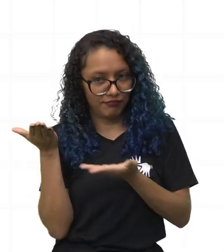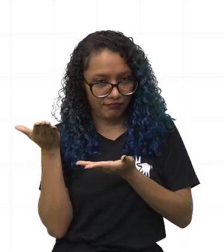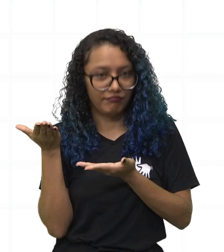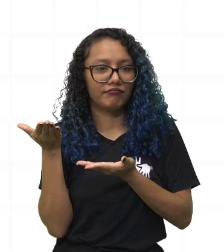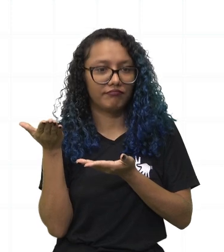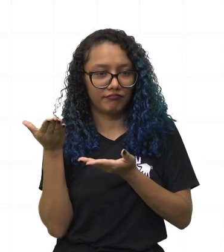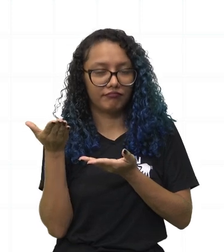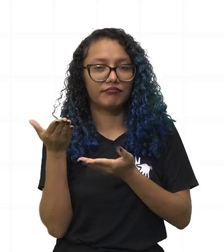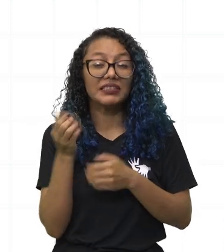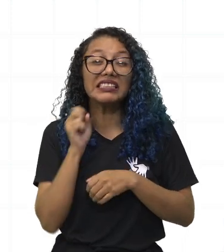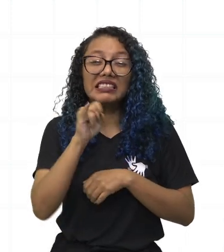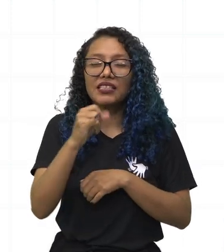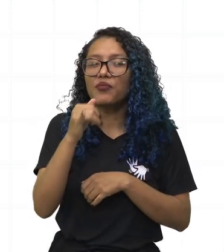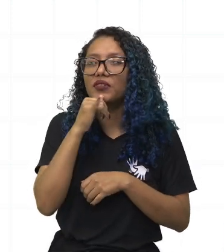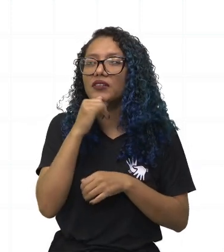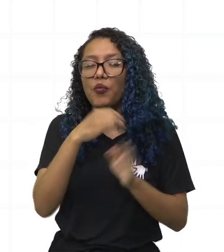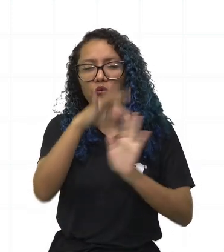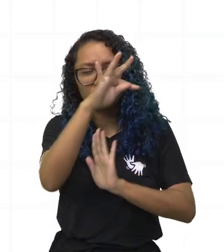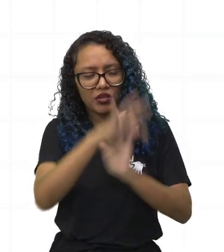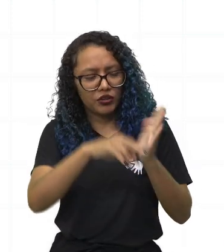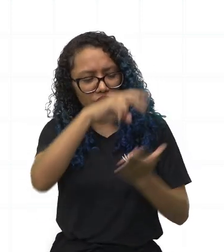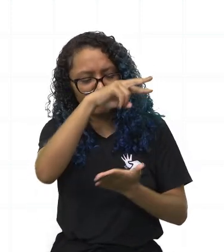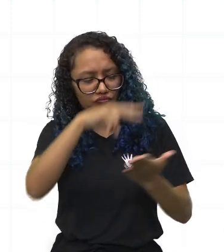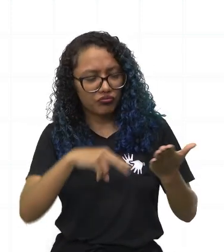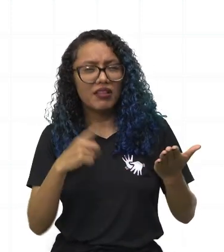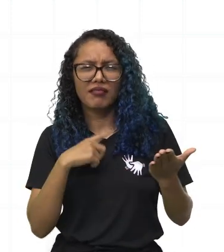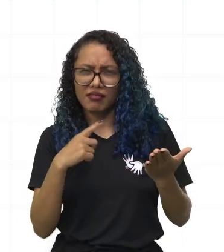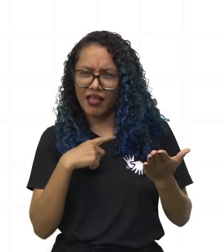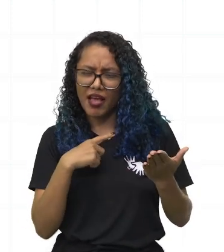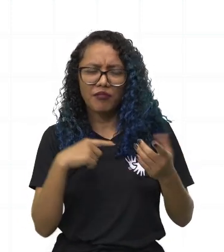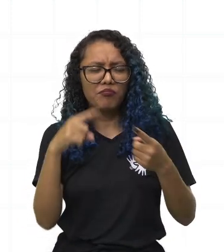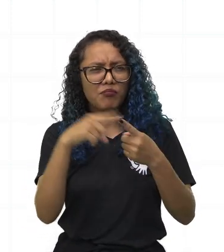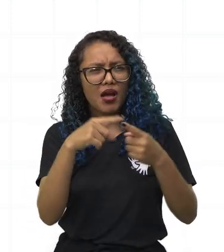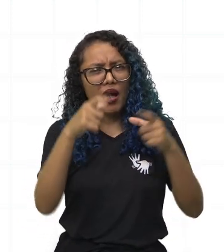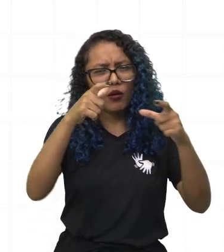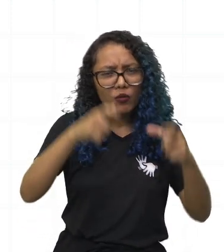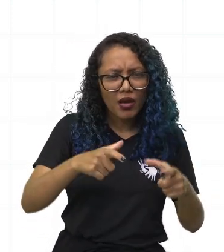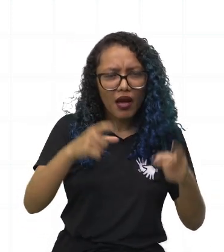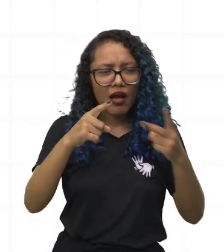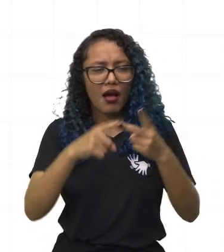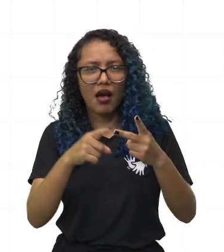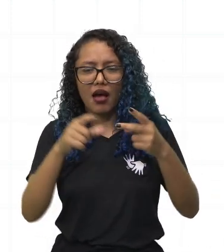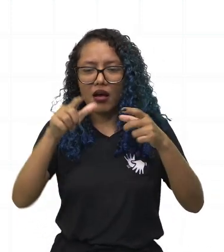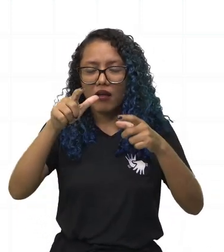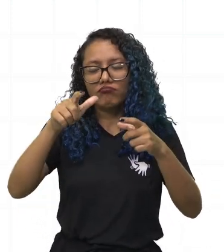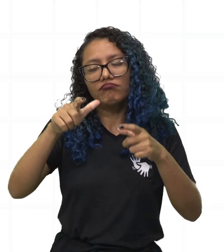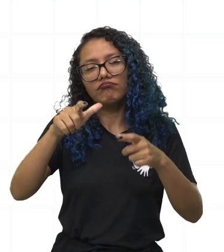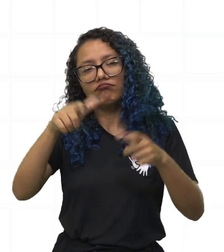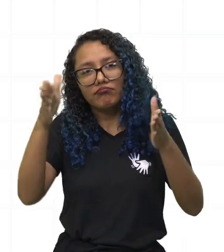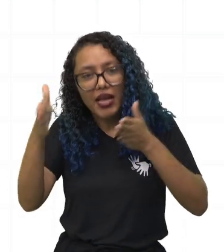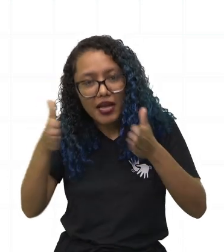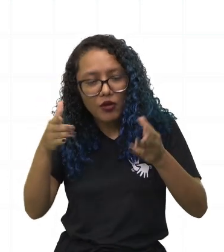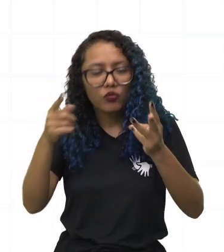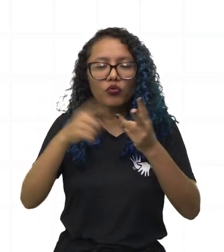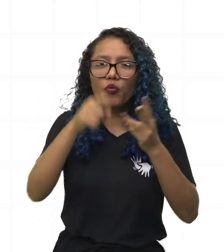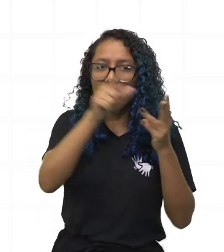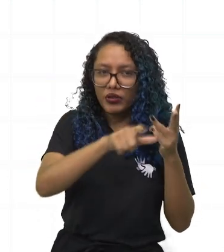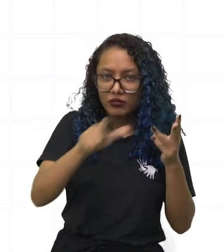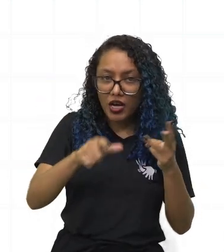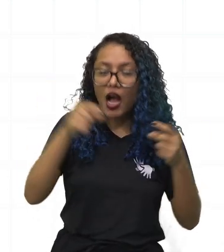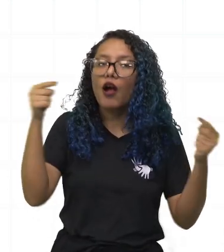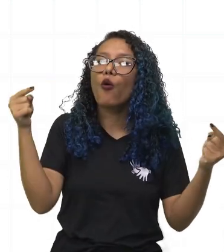que ele apresenta essas características, como espaço, tempo e personagem, você pode colocá-lo como um